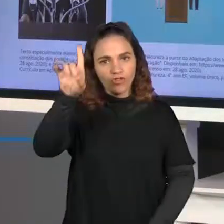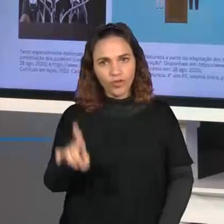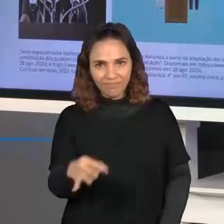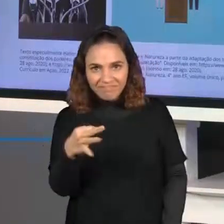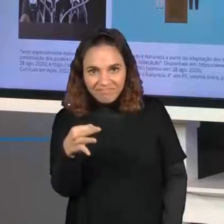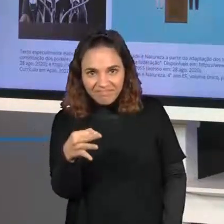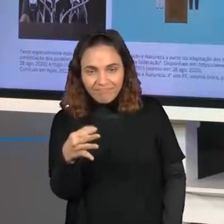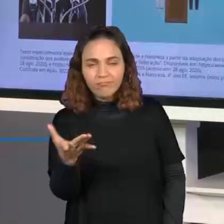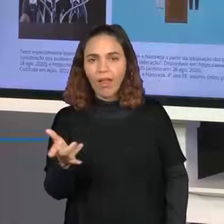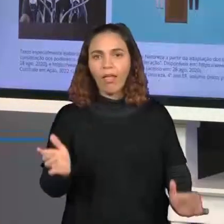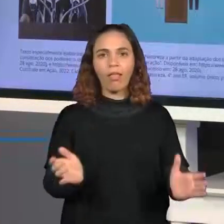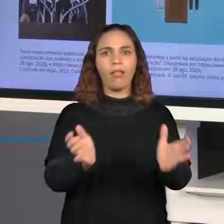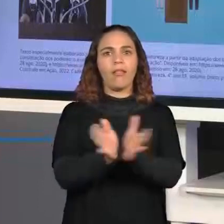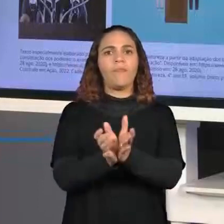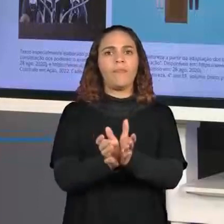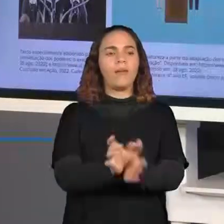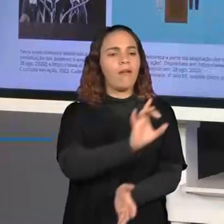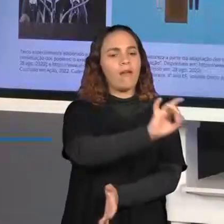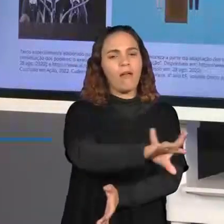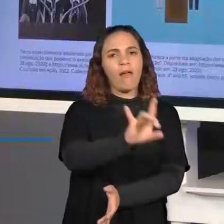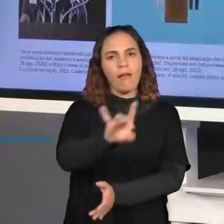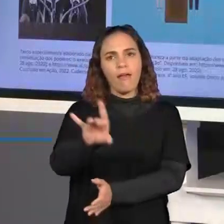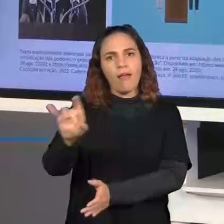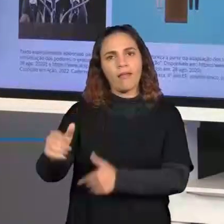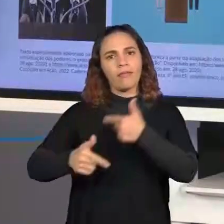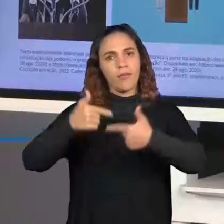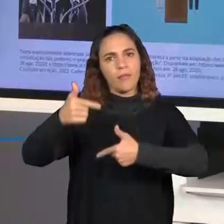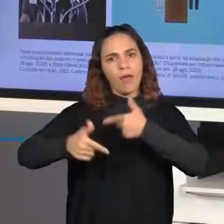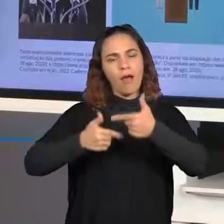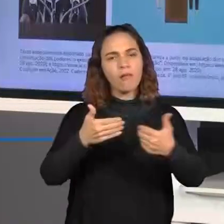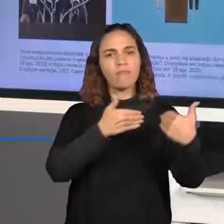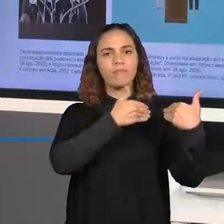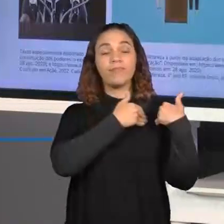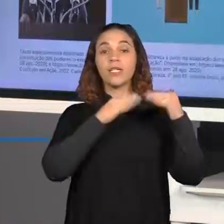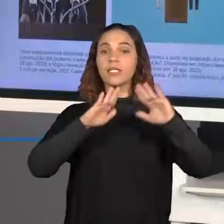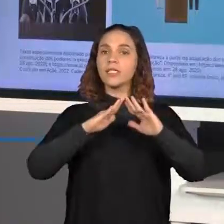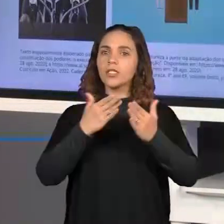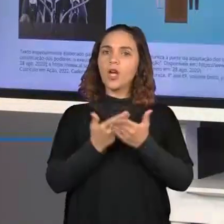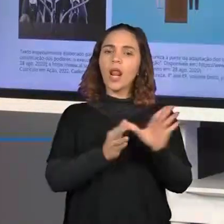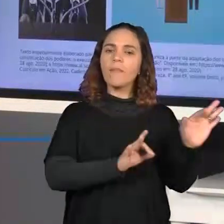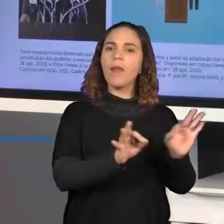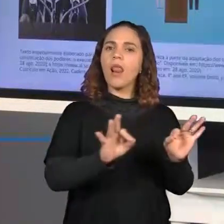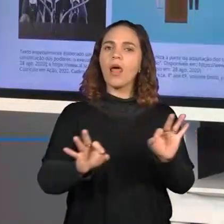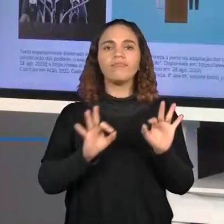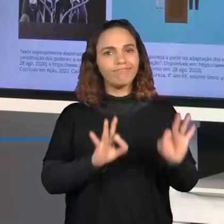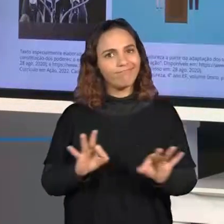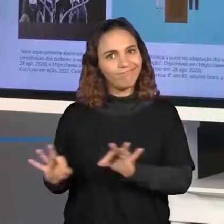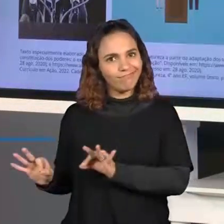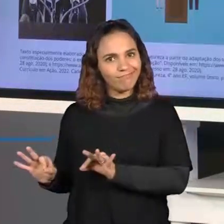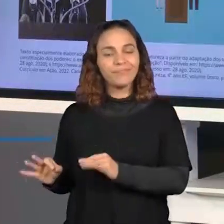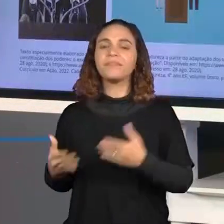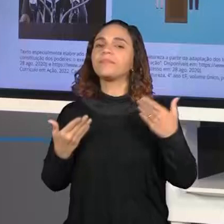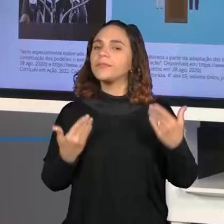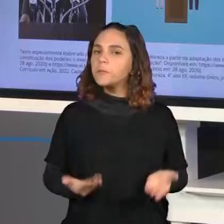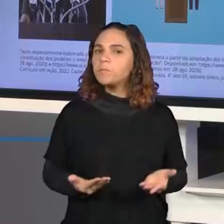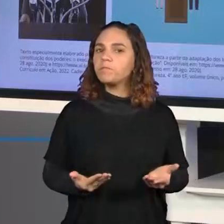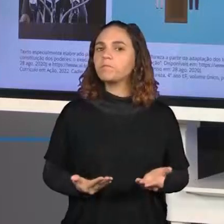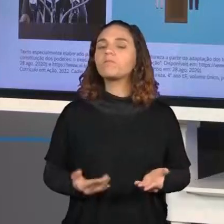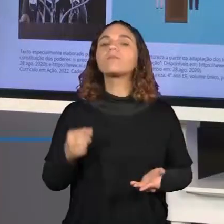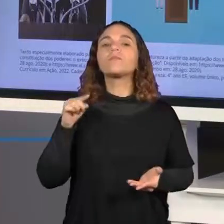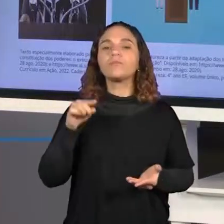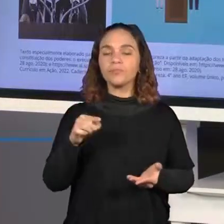verdade? Não tem uma equipe que organiza toda a escola para a sua sala de aula estar organizada? Então existe aí